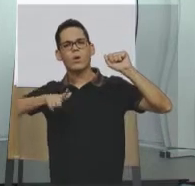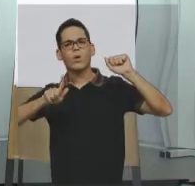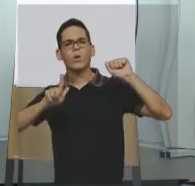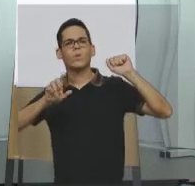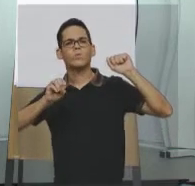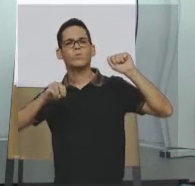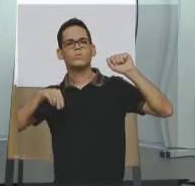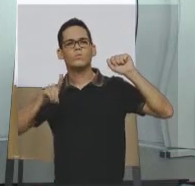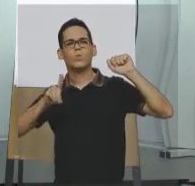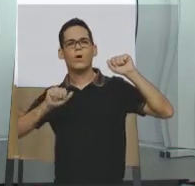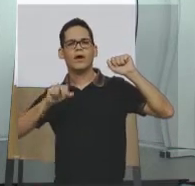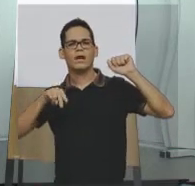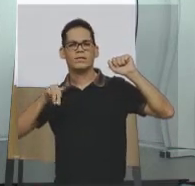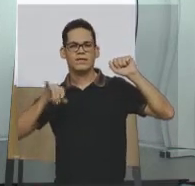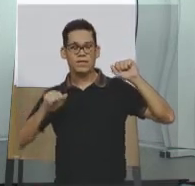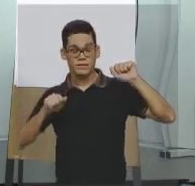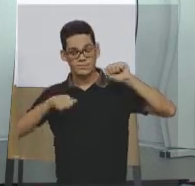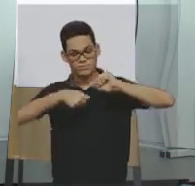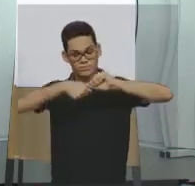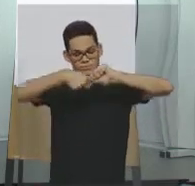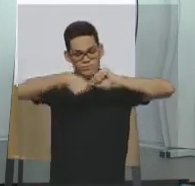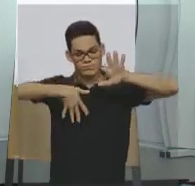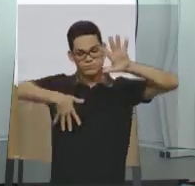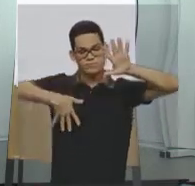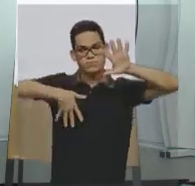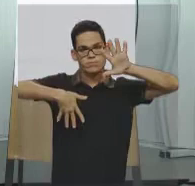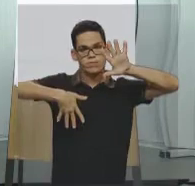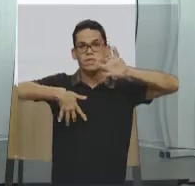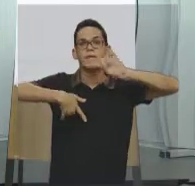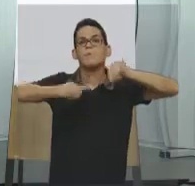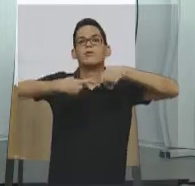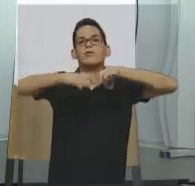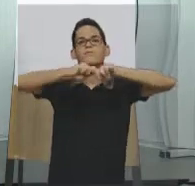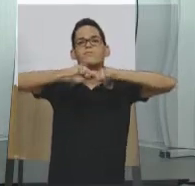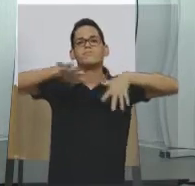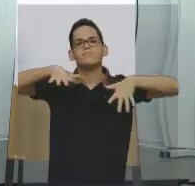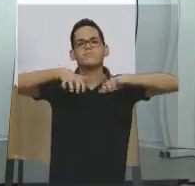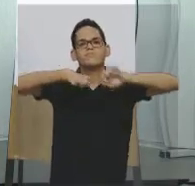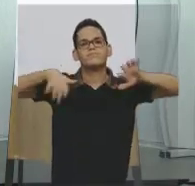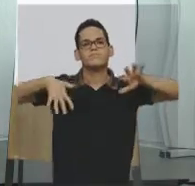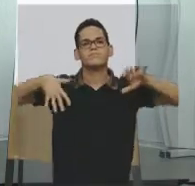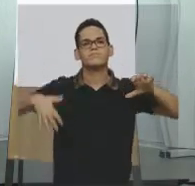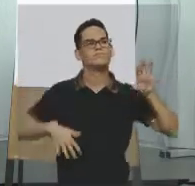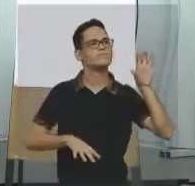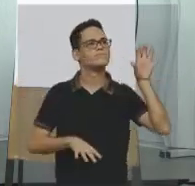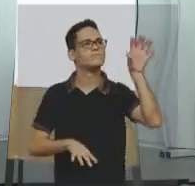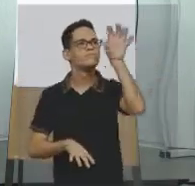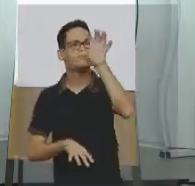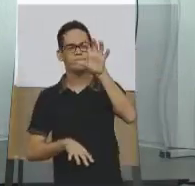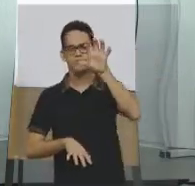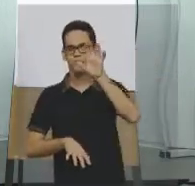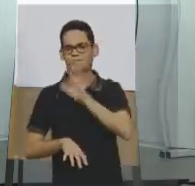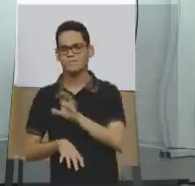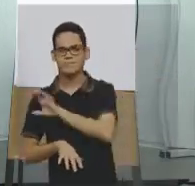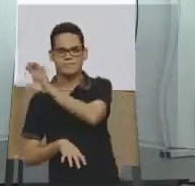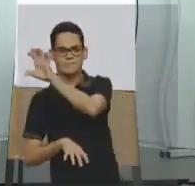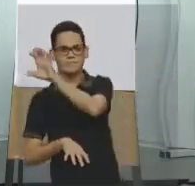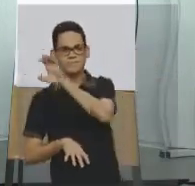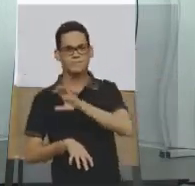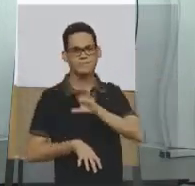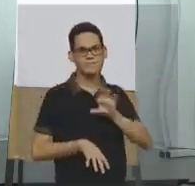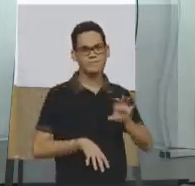supercontinentes também, eles foram se fragmentando, formando os continentes que nós temos hoje. E aí, qual a importância, então, desses fósseis